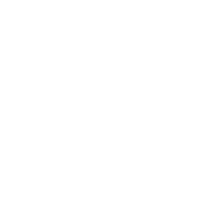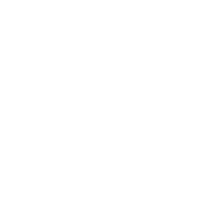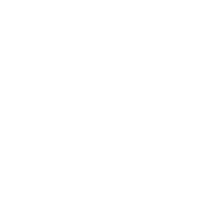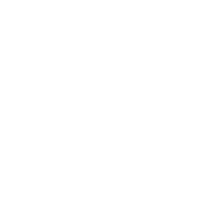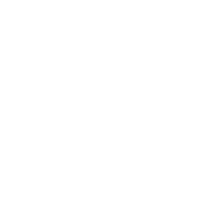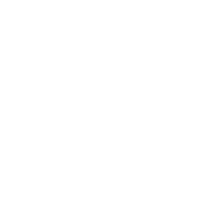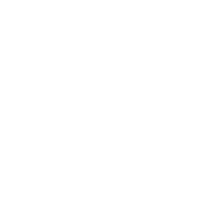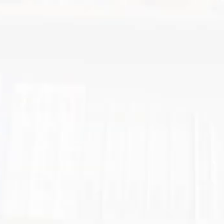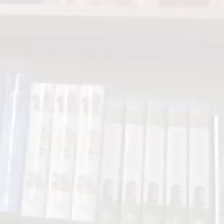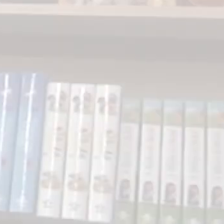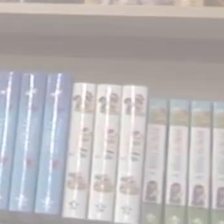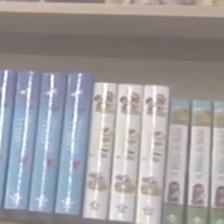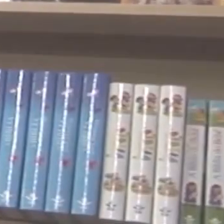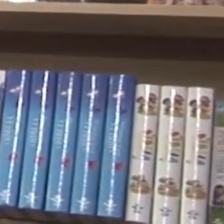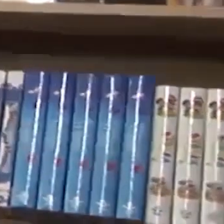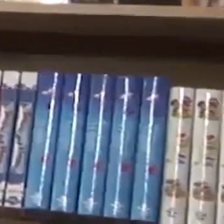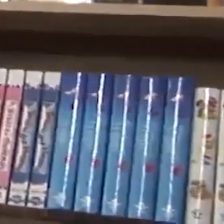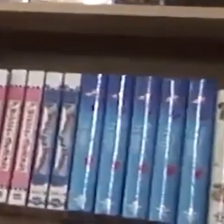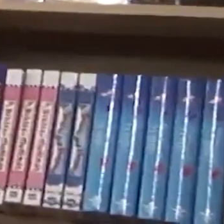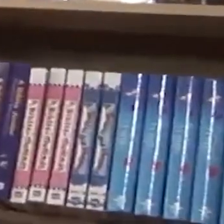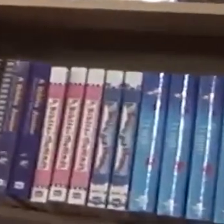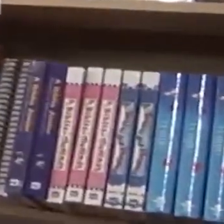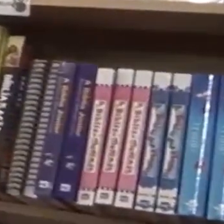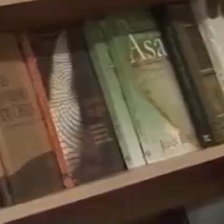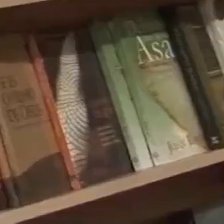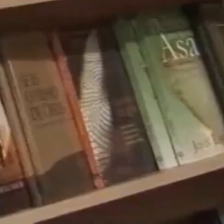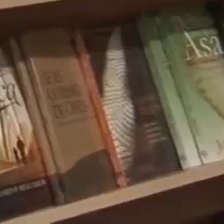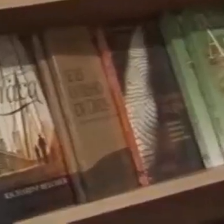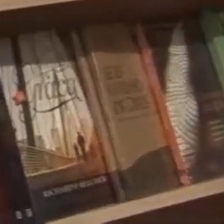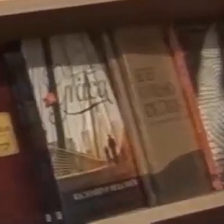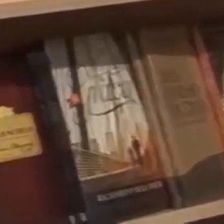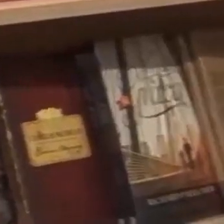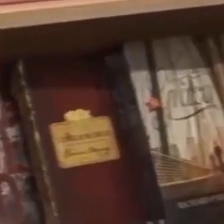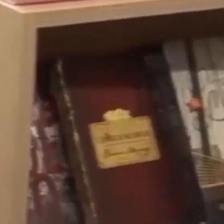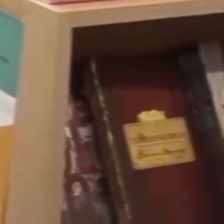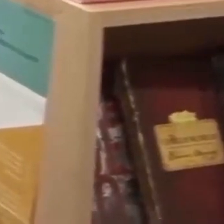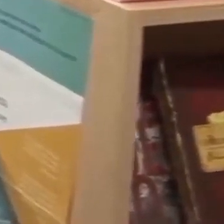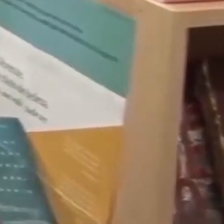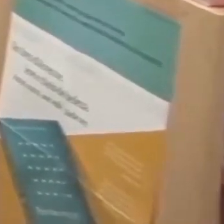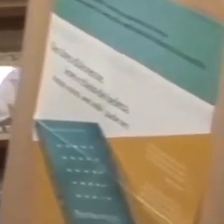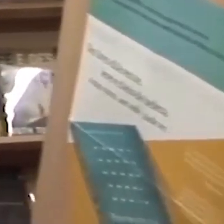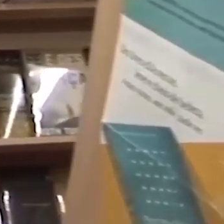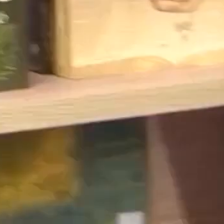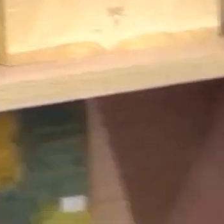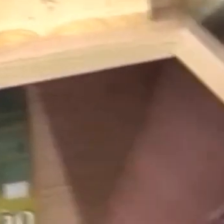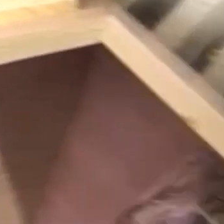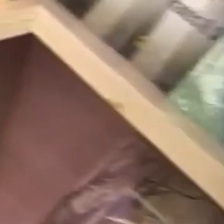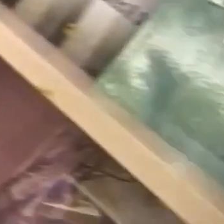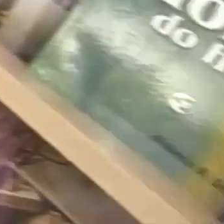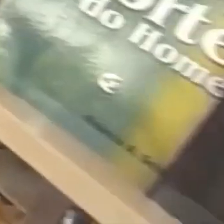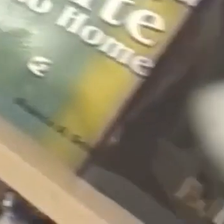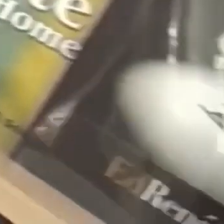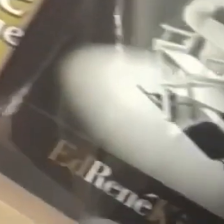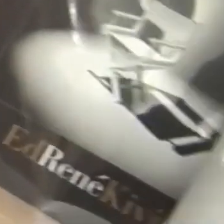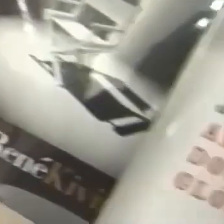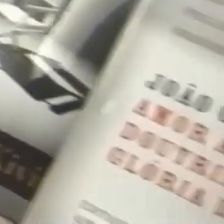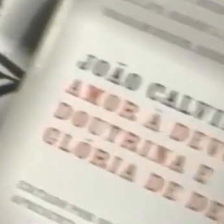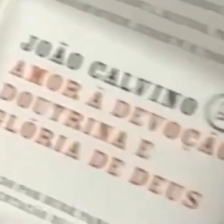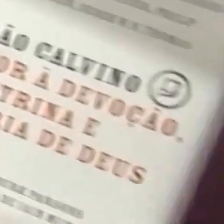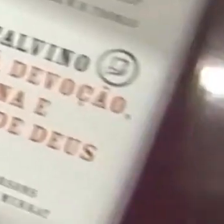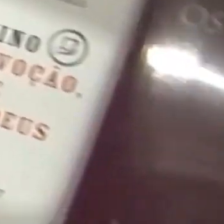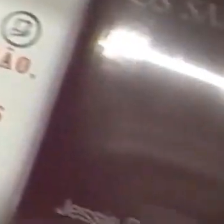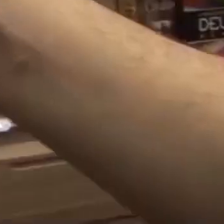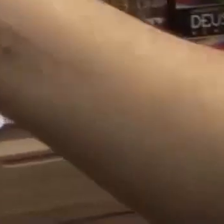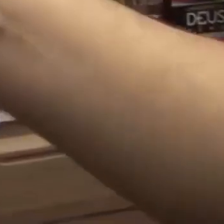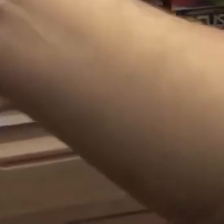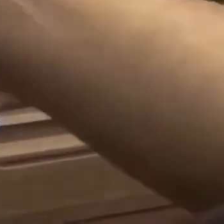A Livraria PIB Londrina procura selecionar cuidadosamente seus títulos e autores a fim de oferecer um conteúdo alinhado com o